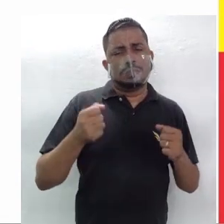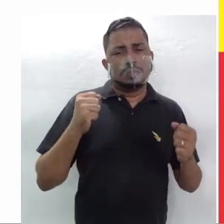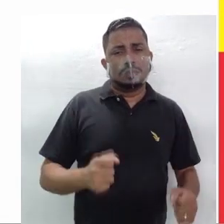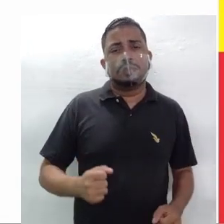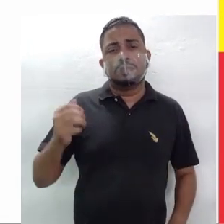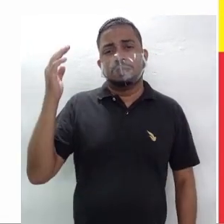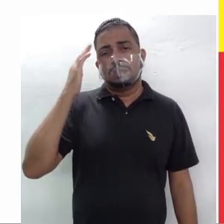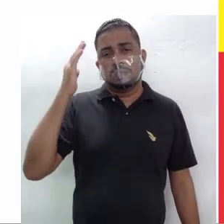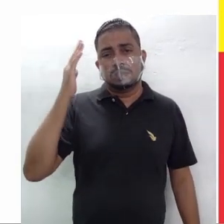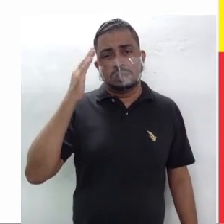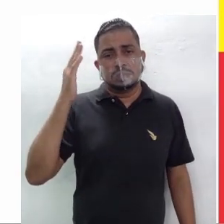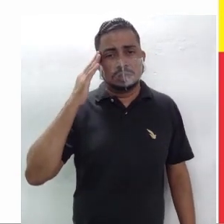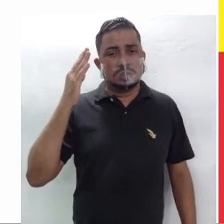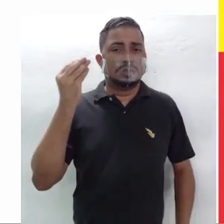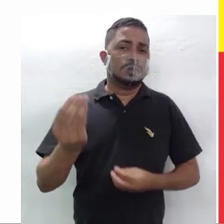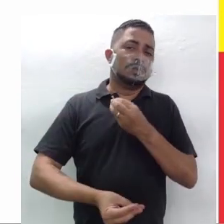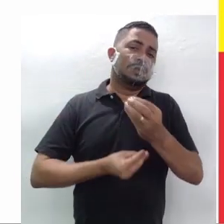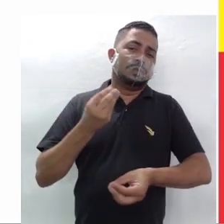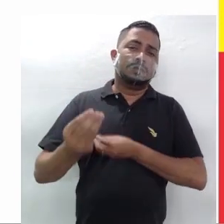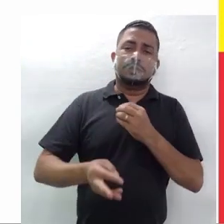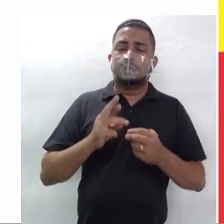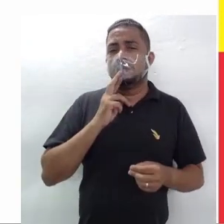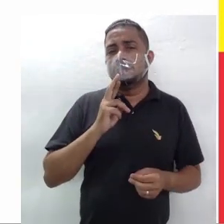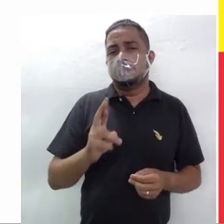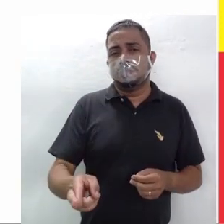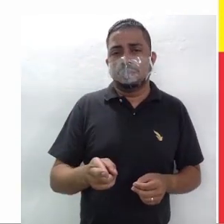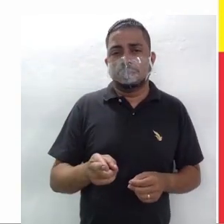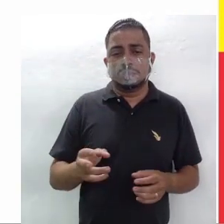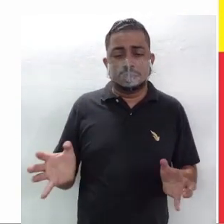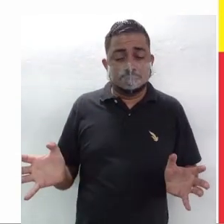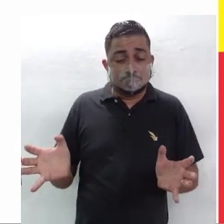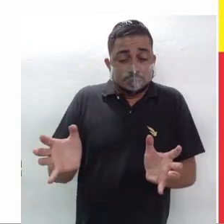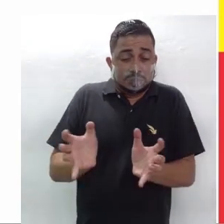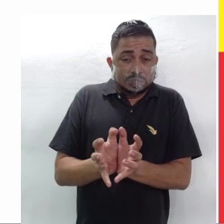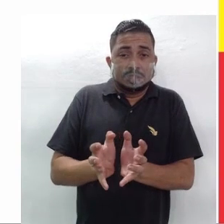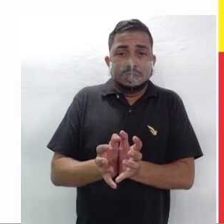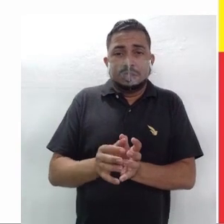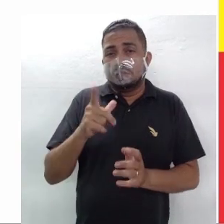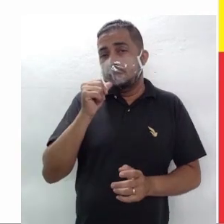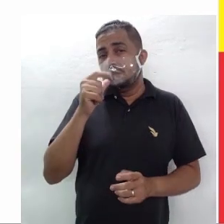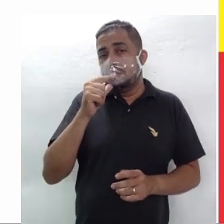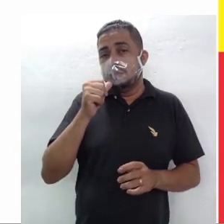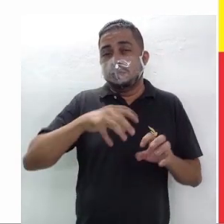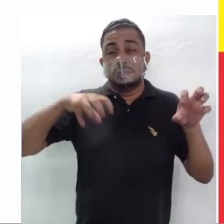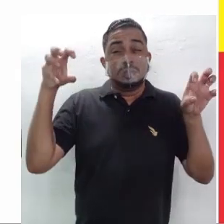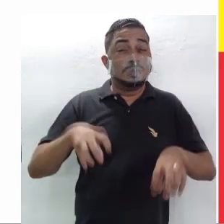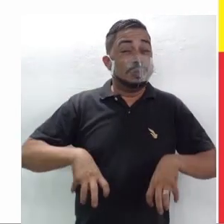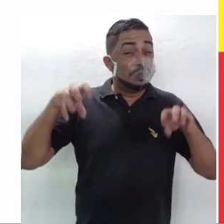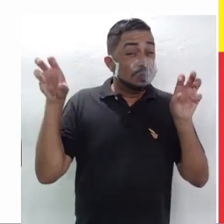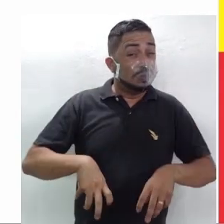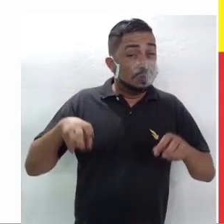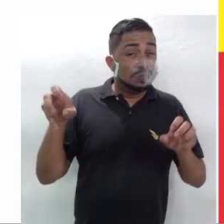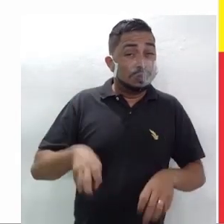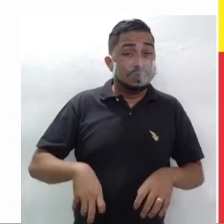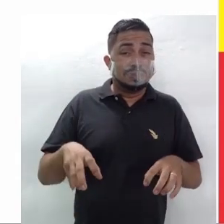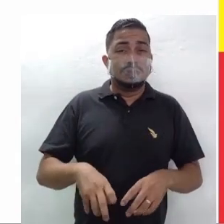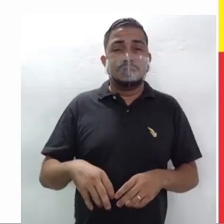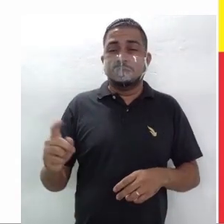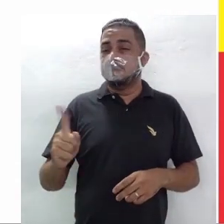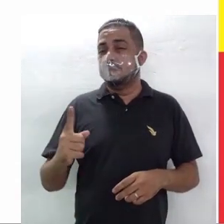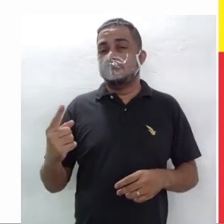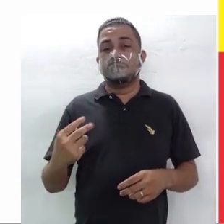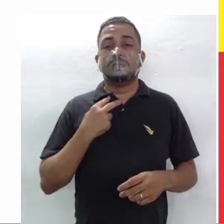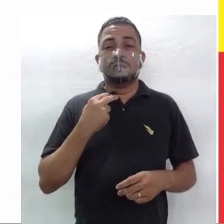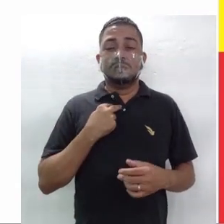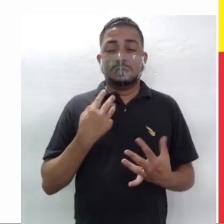entendido como o resultado da concentração da água da chuva em excesso, que não pode ser